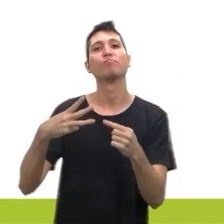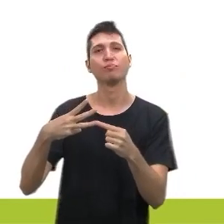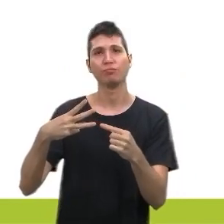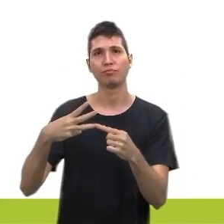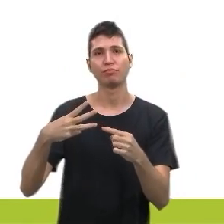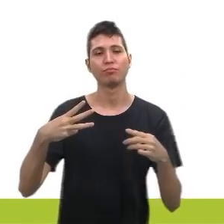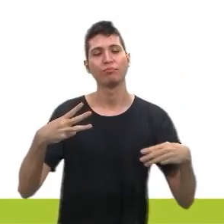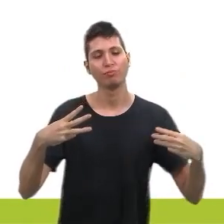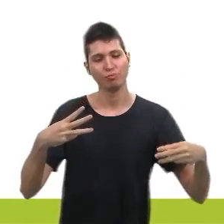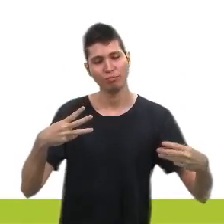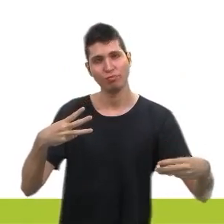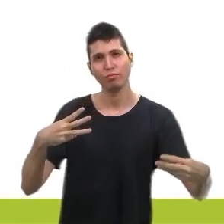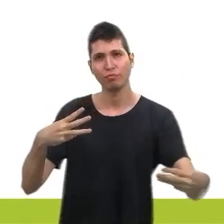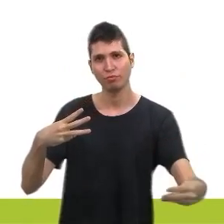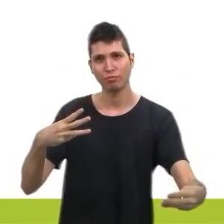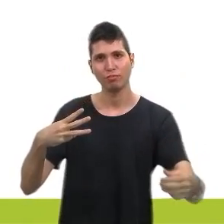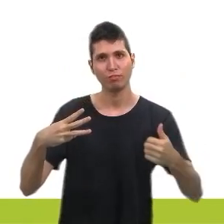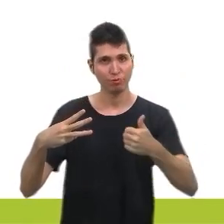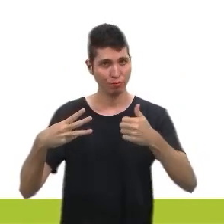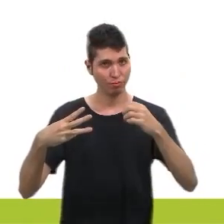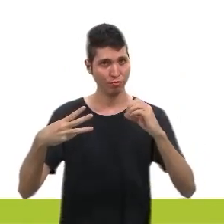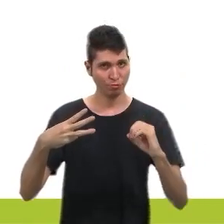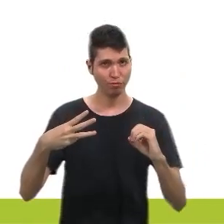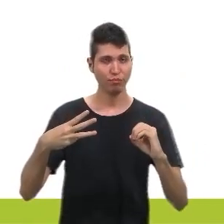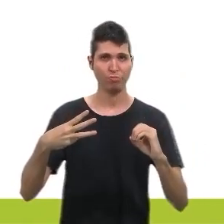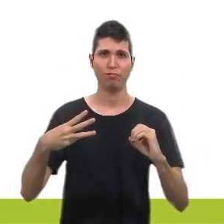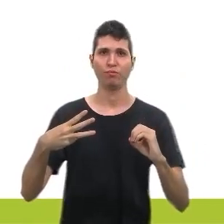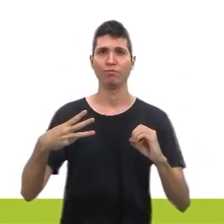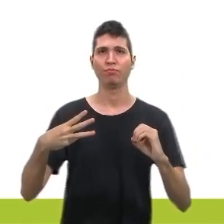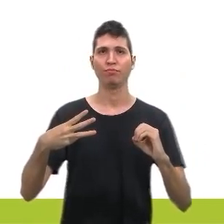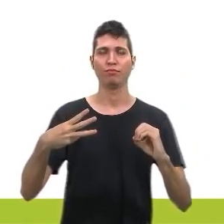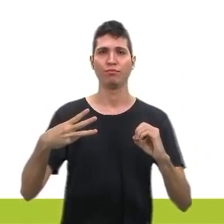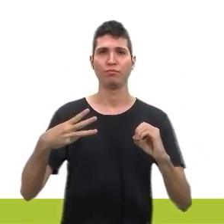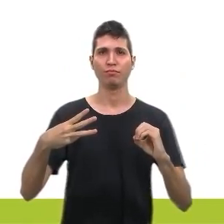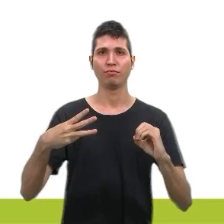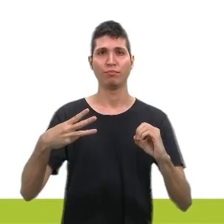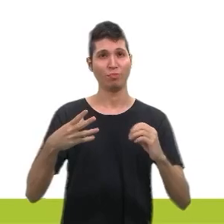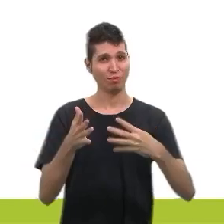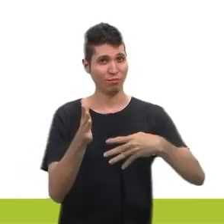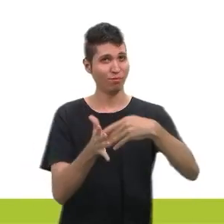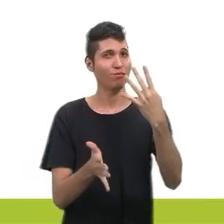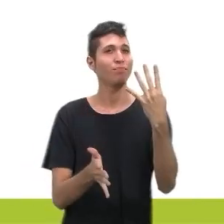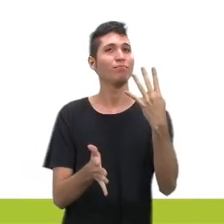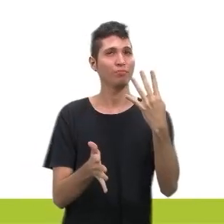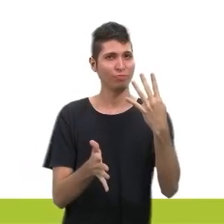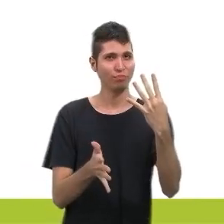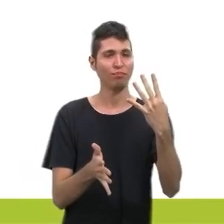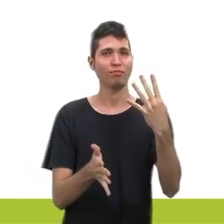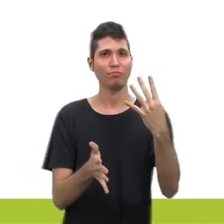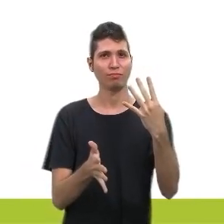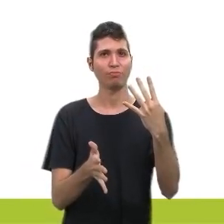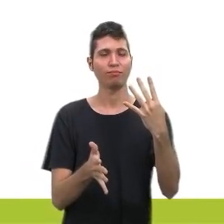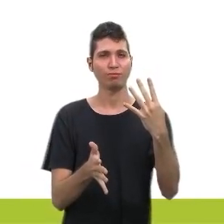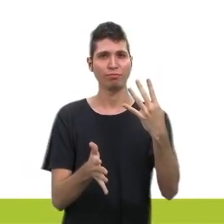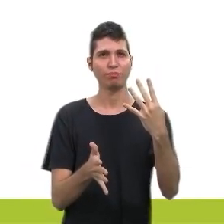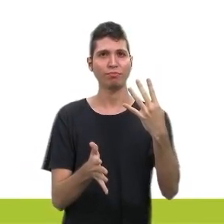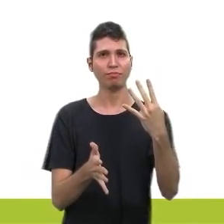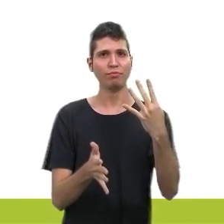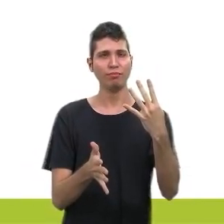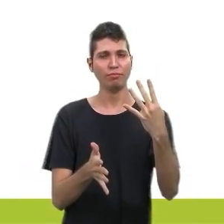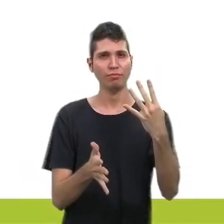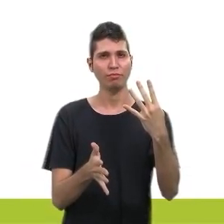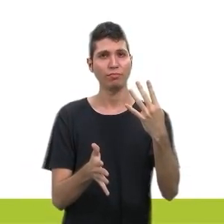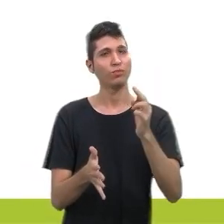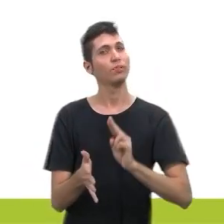que cai mais, tá vendo? Ó? 10 aparece 4 vezes. Lembra o que eu falei? Sempre que você puder